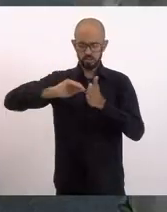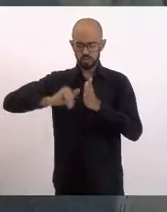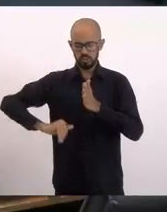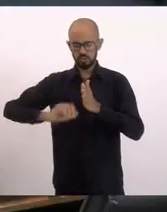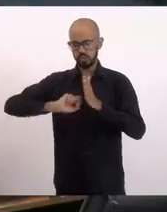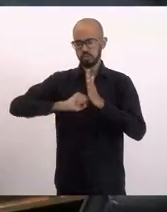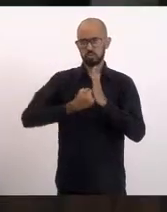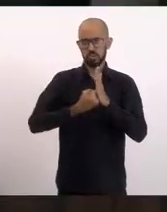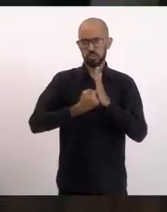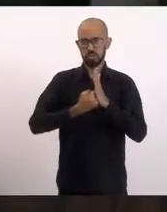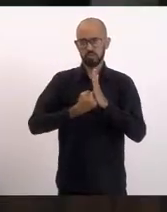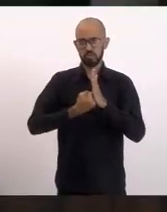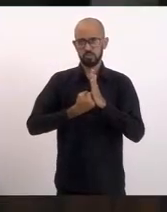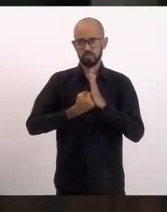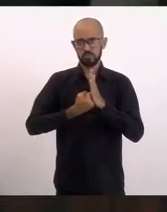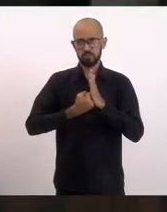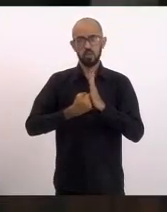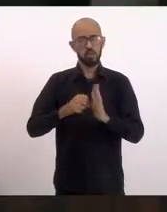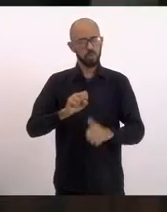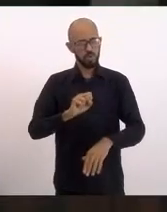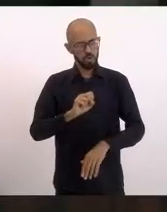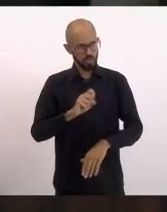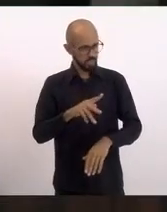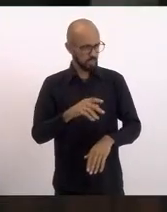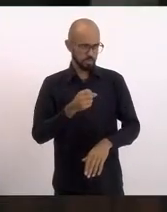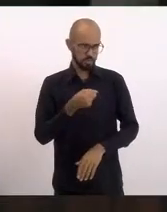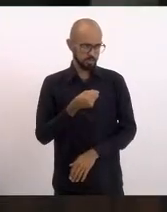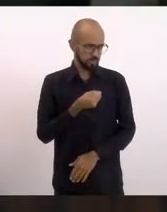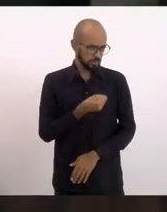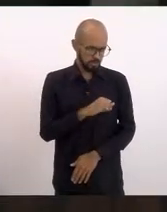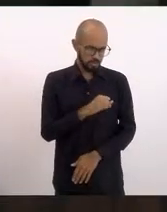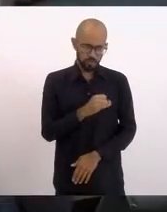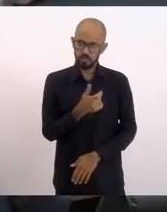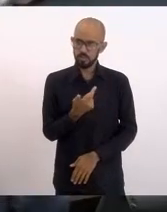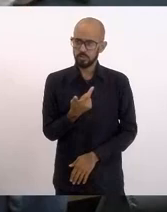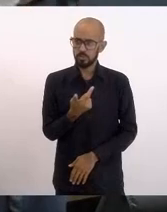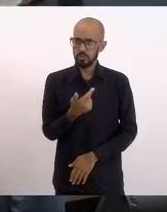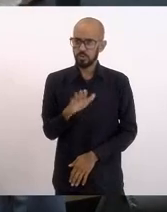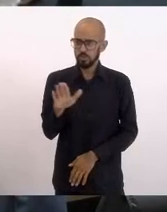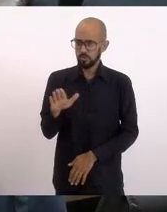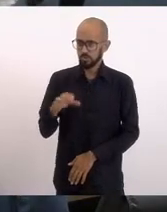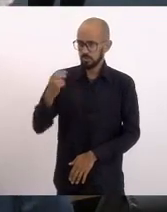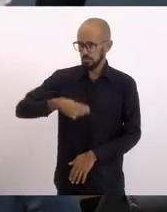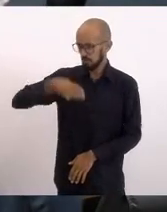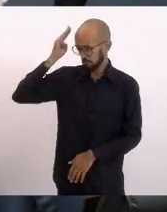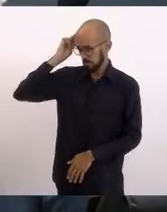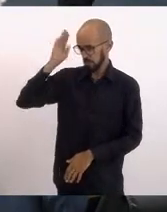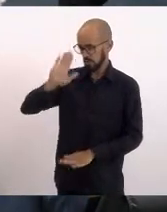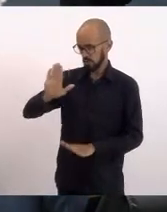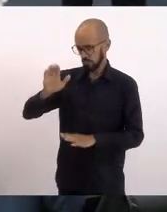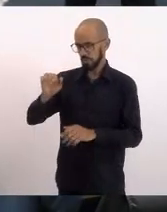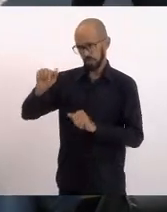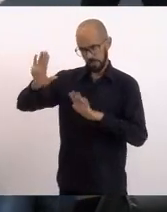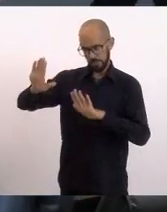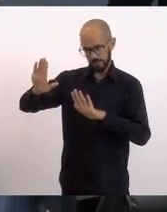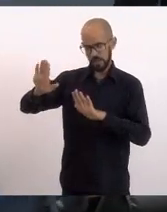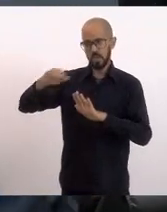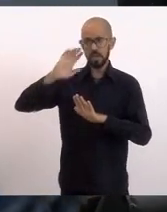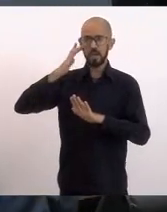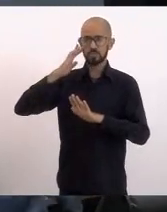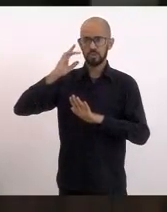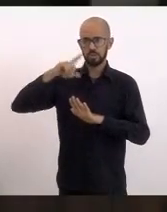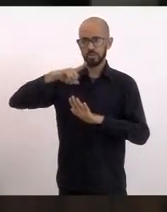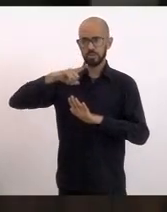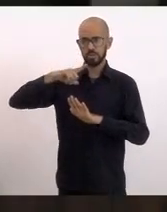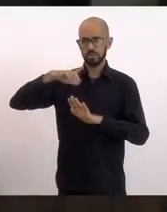Eu vou, então, não havendo acordo. Então não tem acordo? Tem acordo. Eu posso não. Só fazer uma pergunta a Vossa Excelência? Só irá